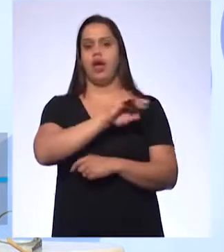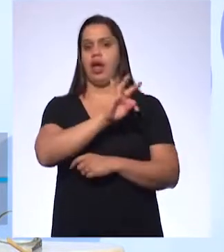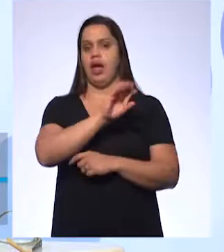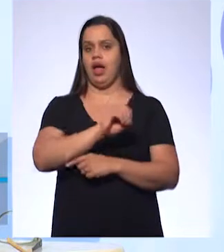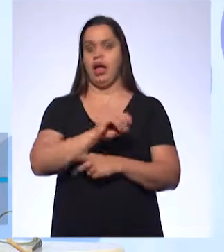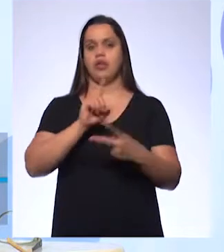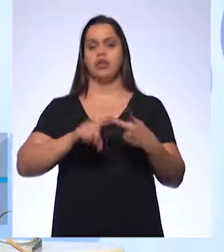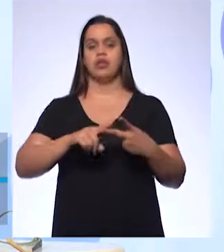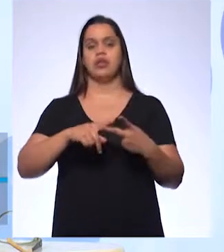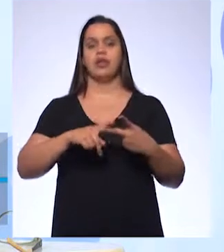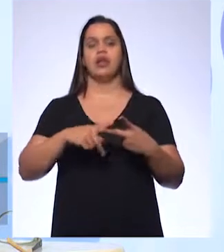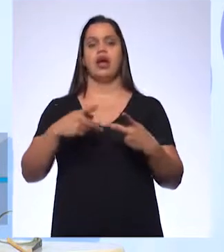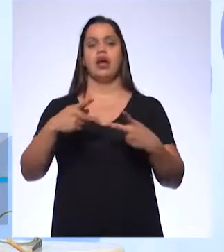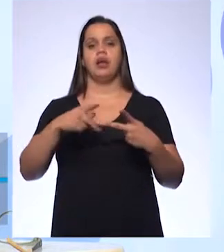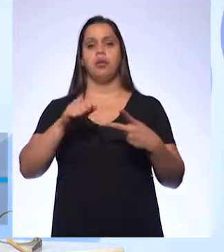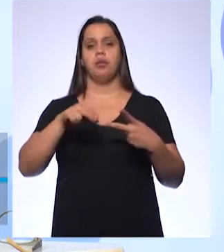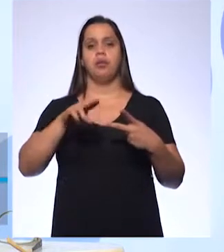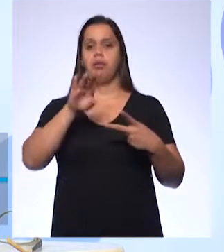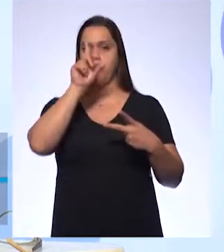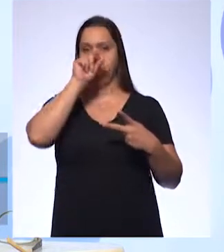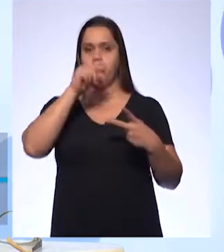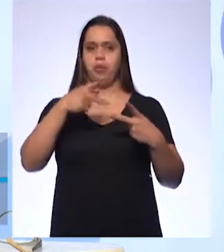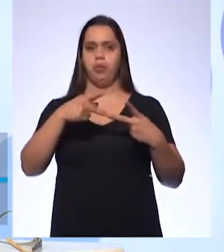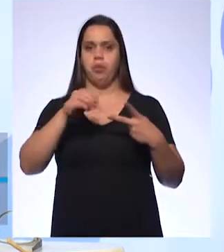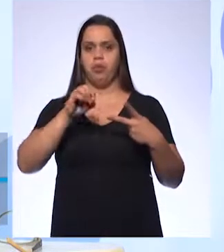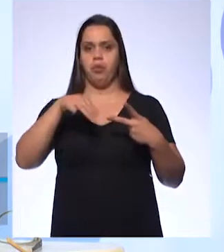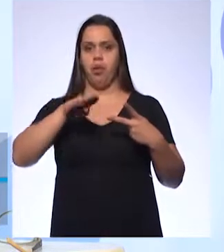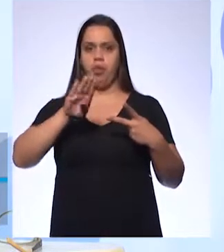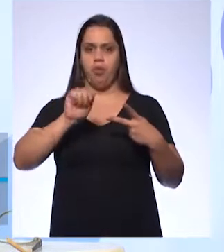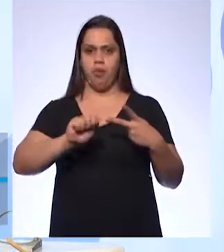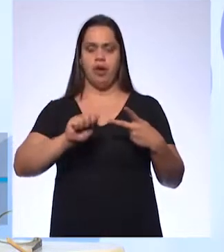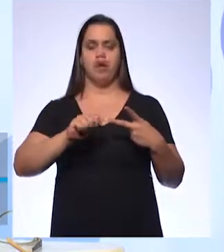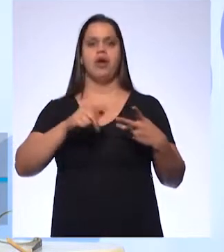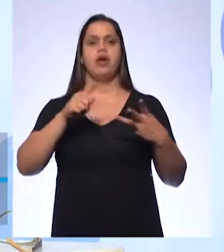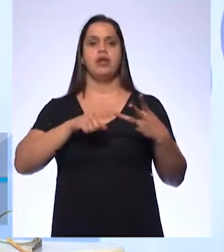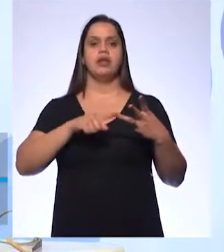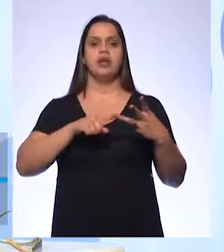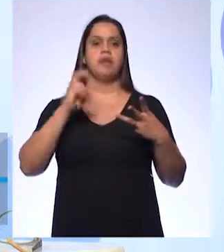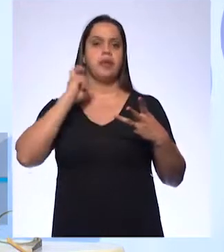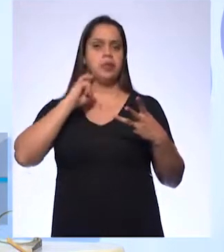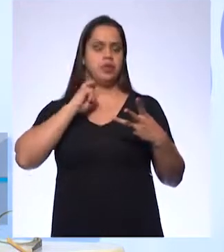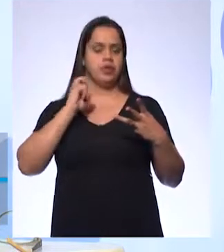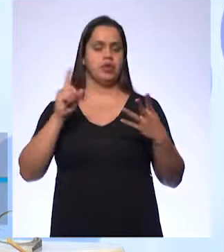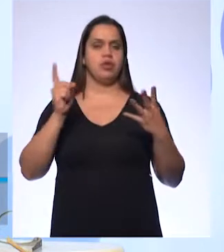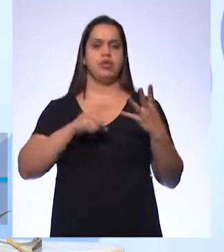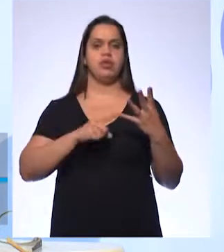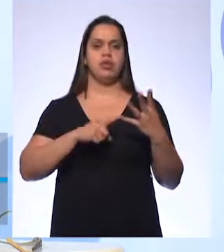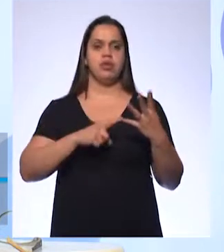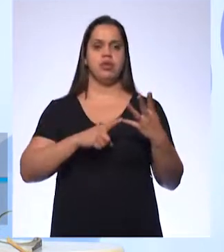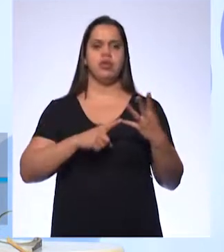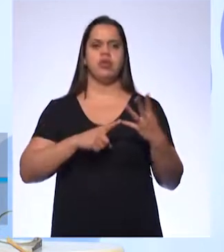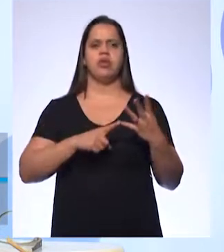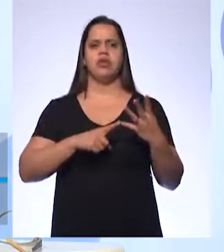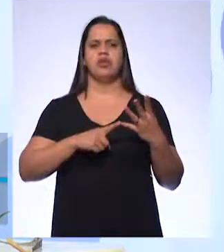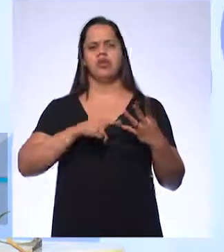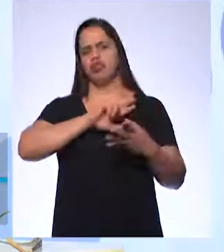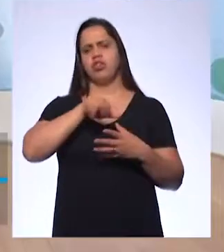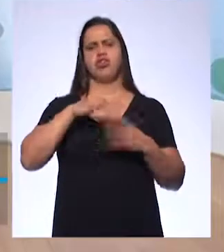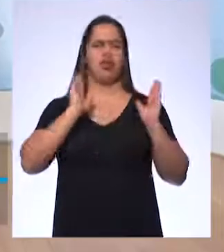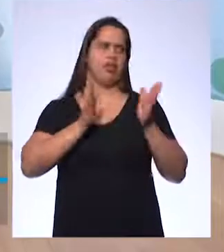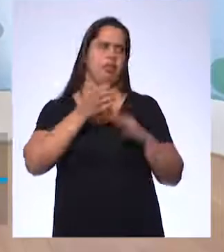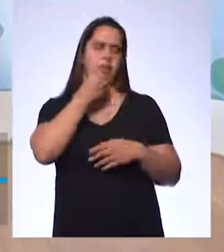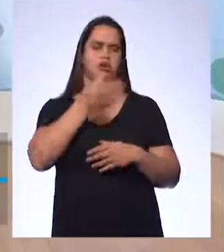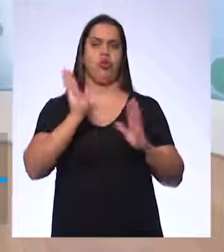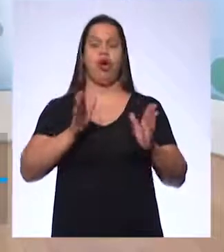Tem a pomba, que muitos aqui falaram, inclusive o Gustavo aqui. Os morcegos. Isso. Acho que tá bom, acho que tá bom